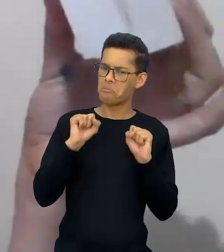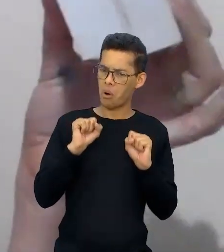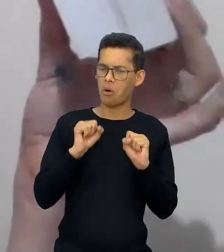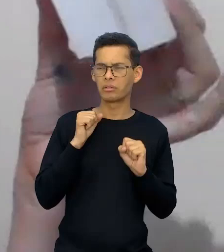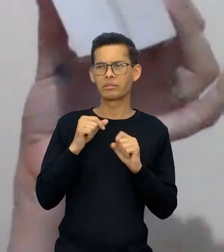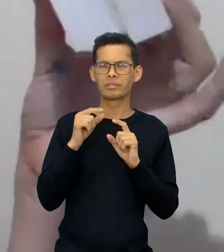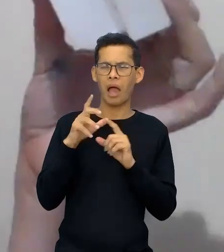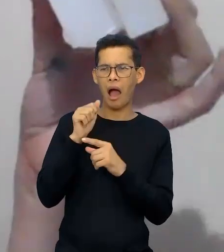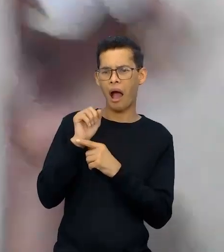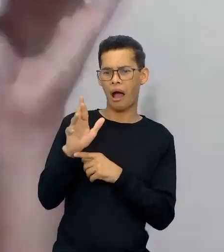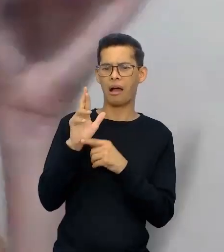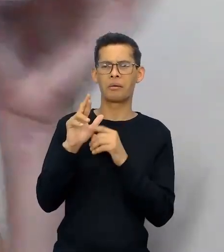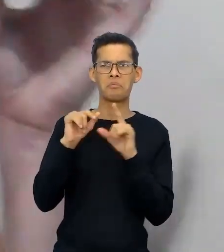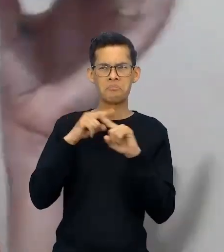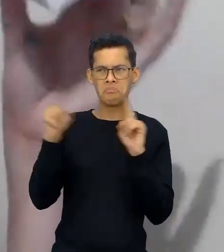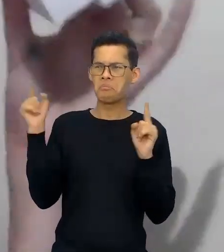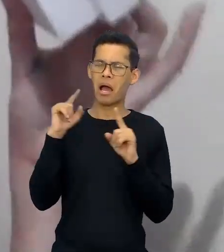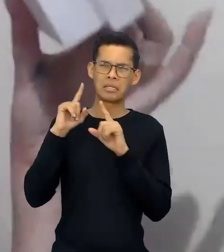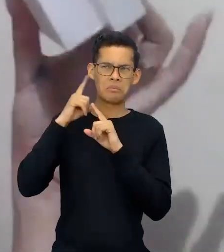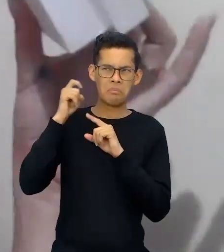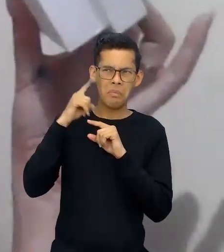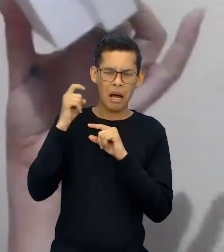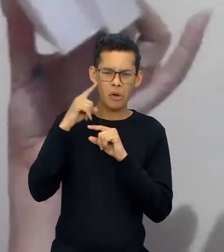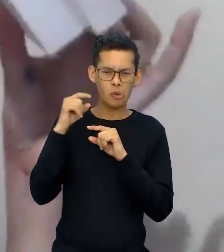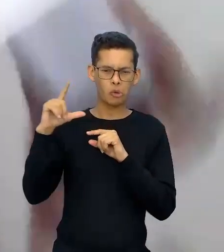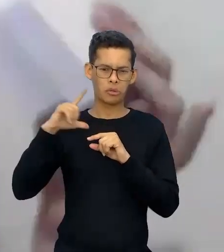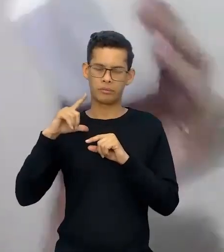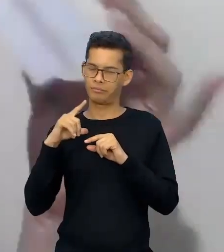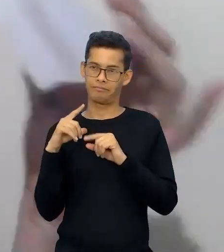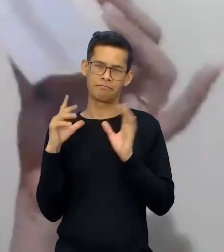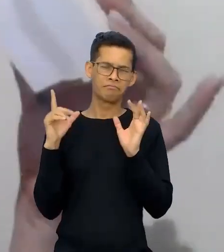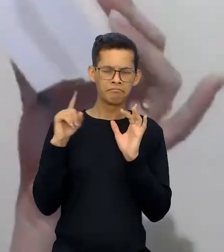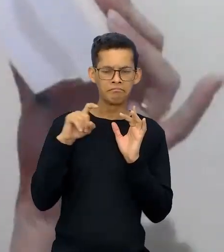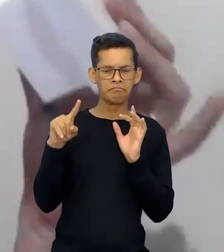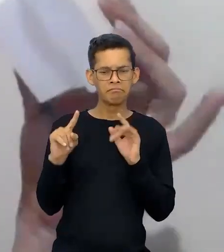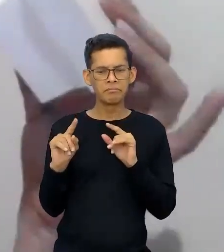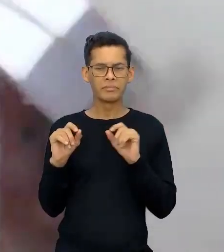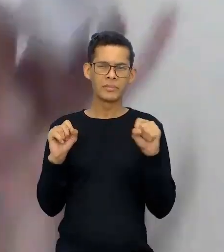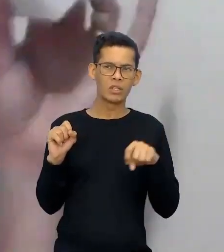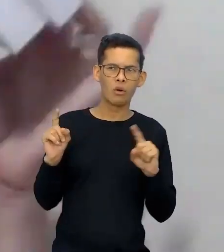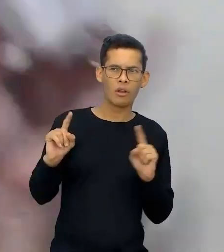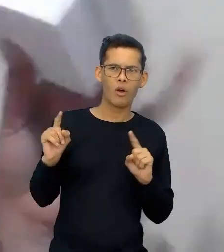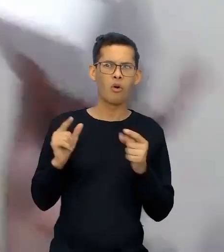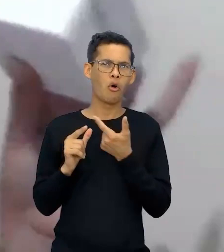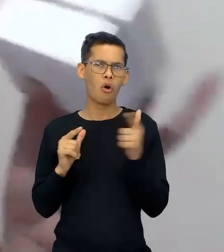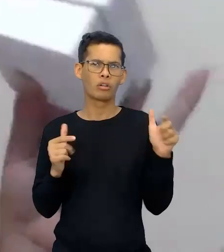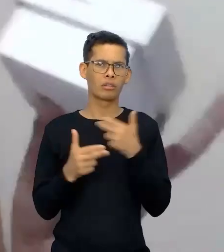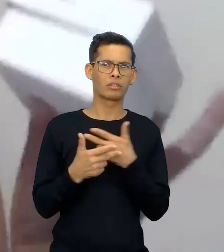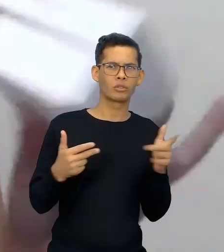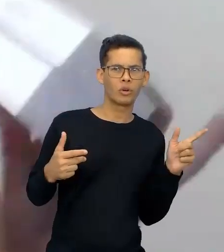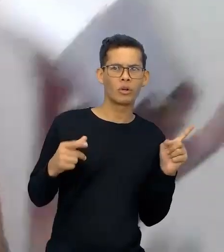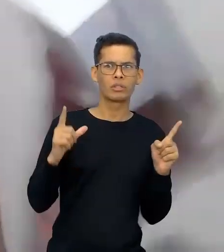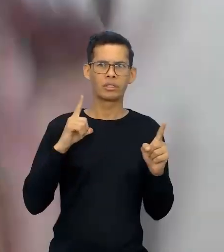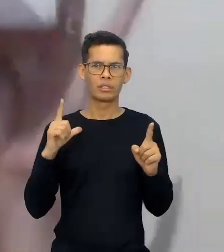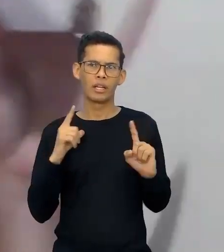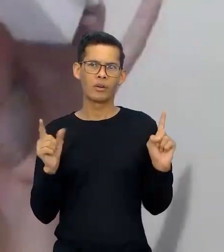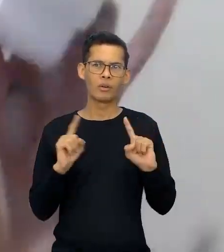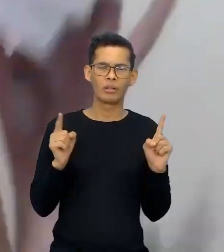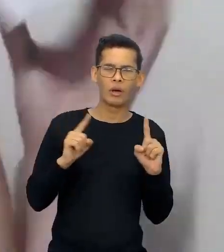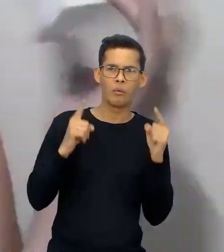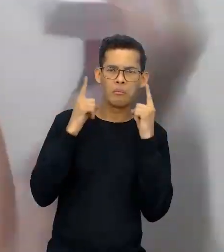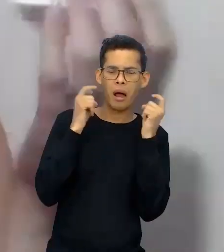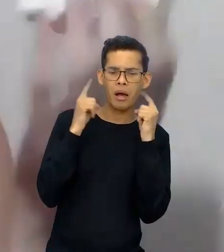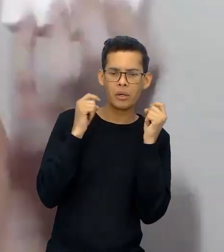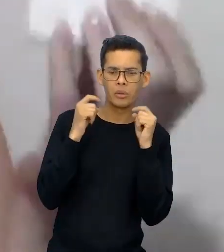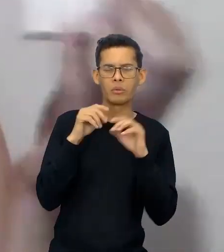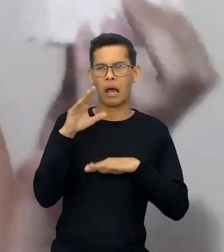faz barulho? Só ar, se tivesse aqui dentro, não faria barulho? Tem alguma coisa que não tem? Às vezes eles chegam no algodão, mas até hoje